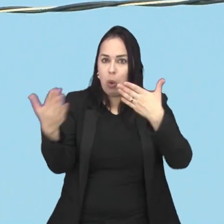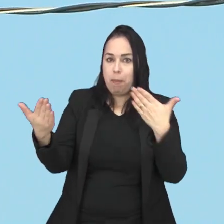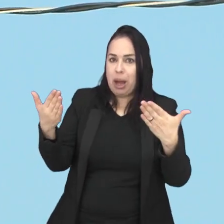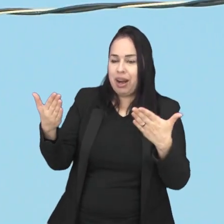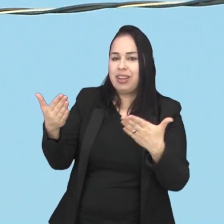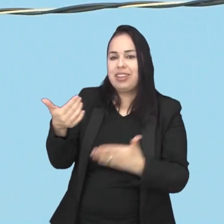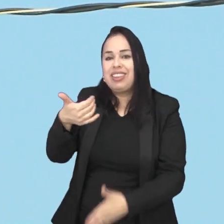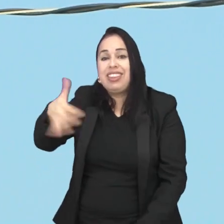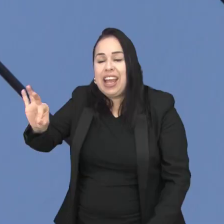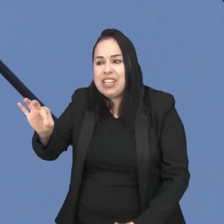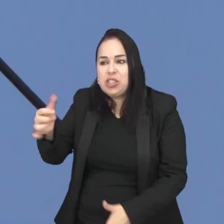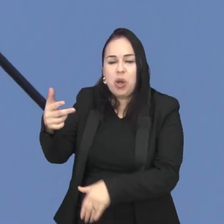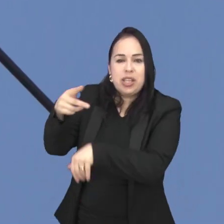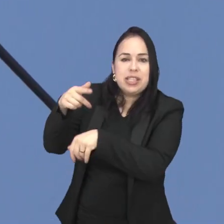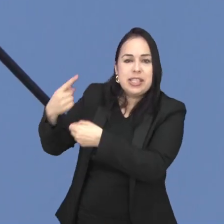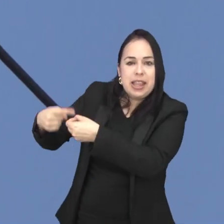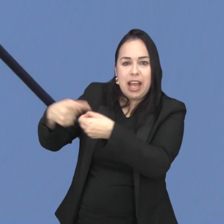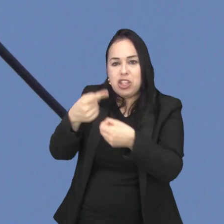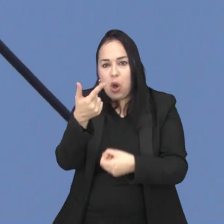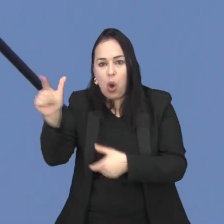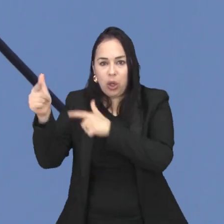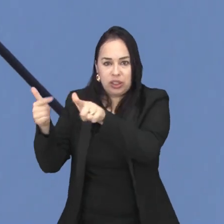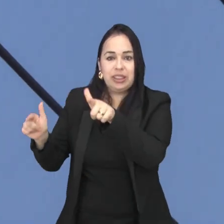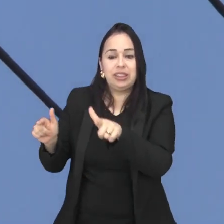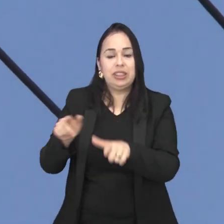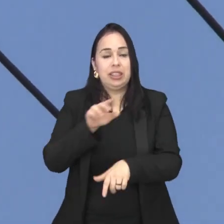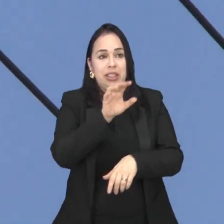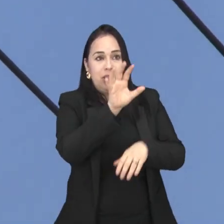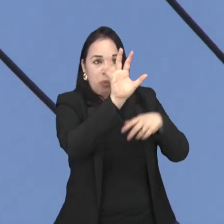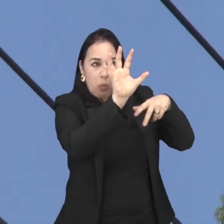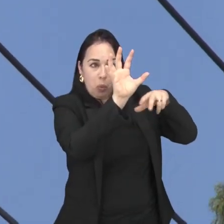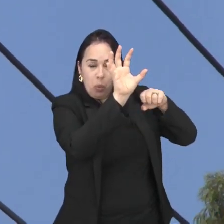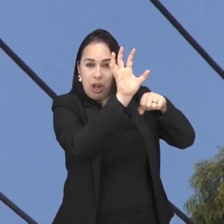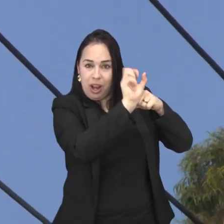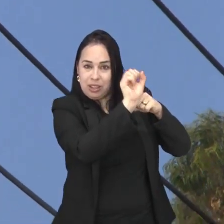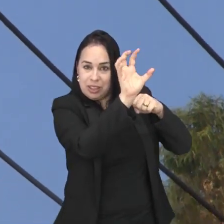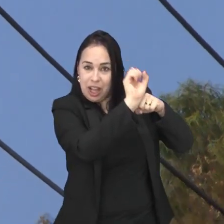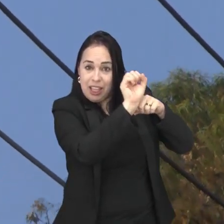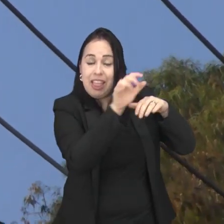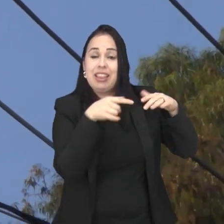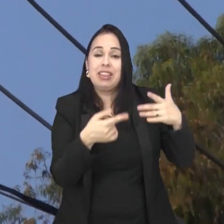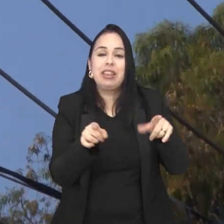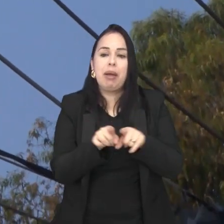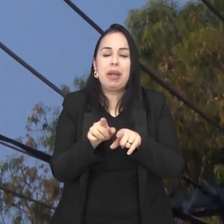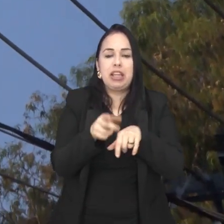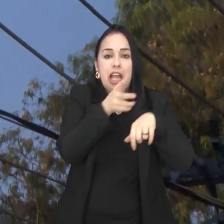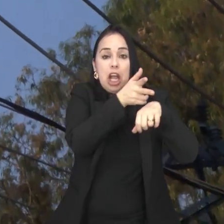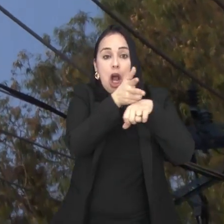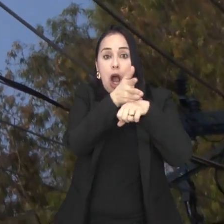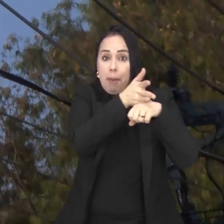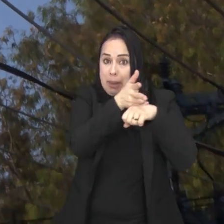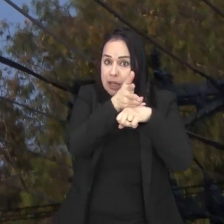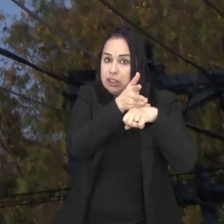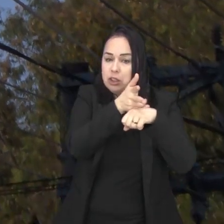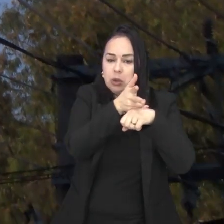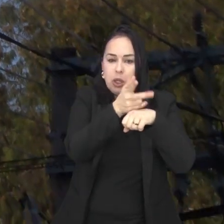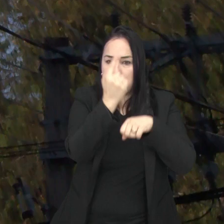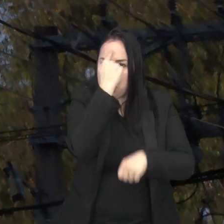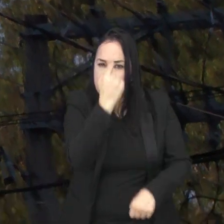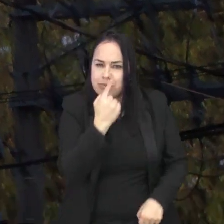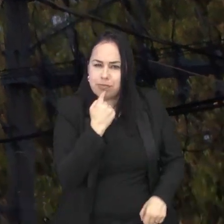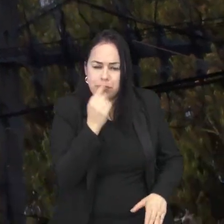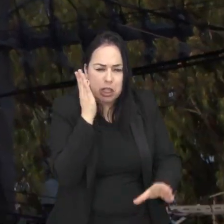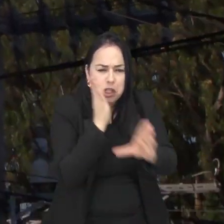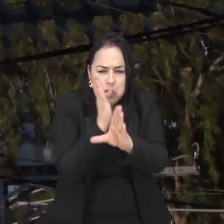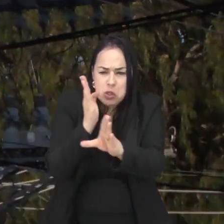com sinal 5G. Além das antenas 5G, algumas dessas novas luminárias são equipadas ainda com câmeras, que fazem